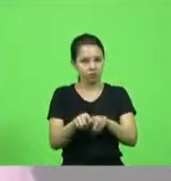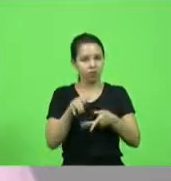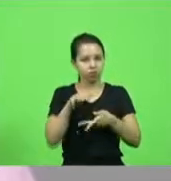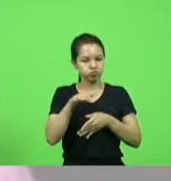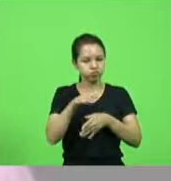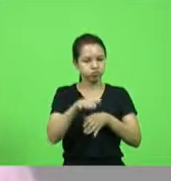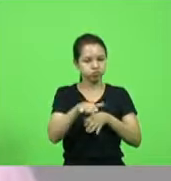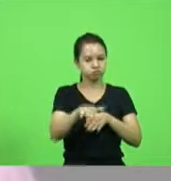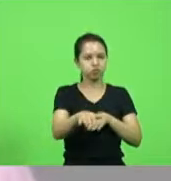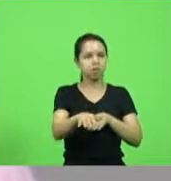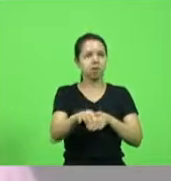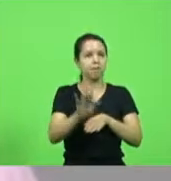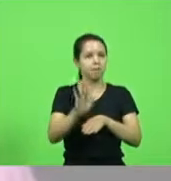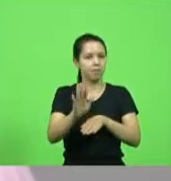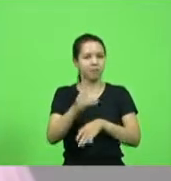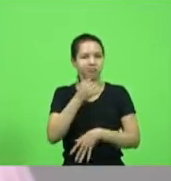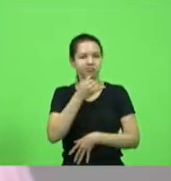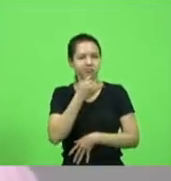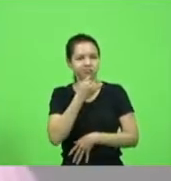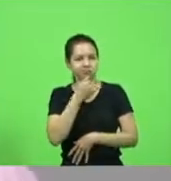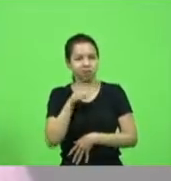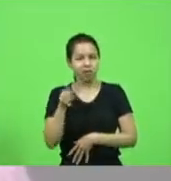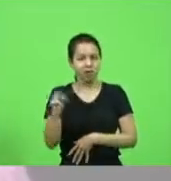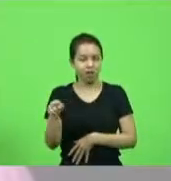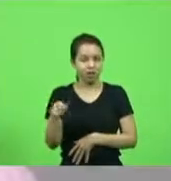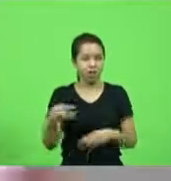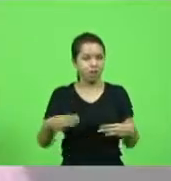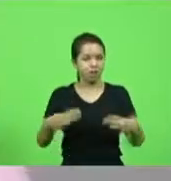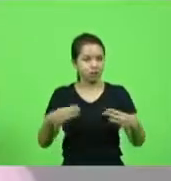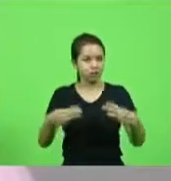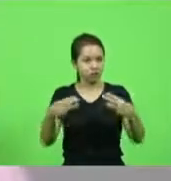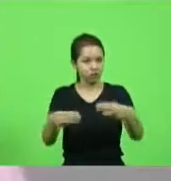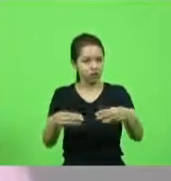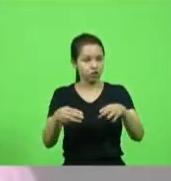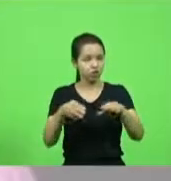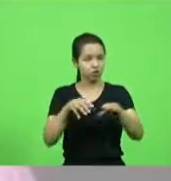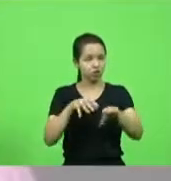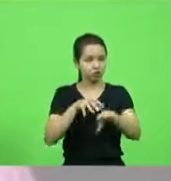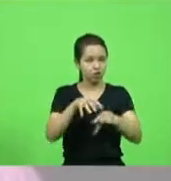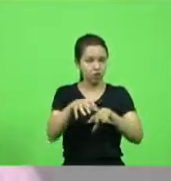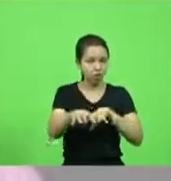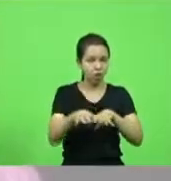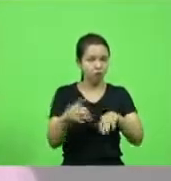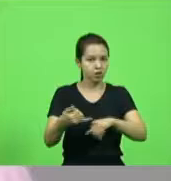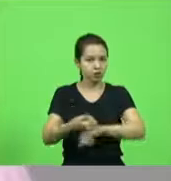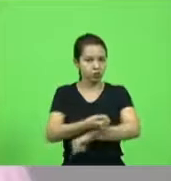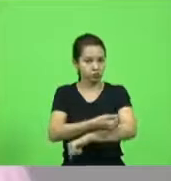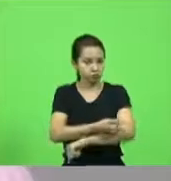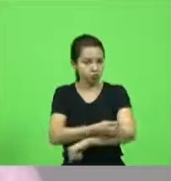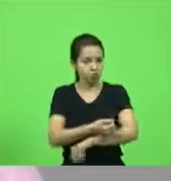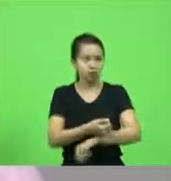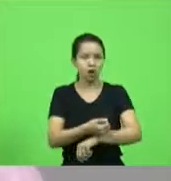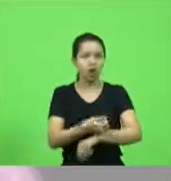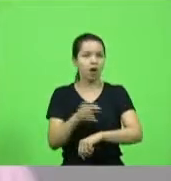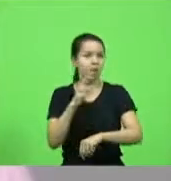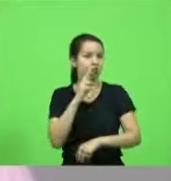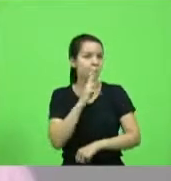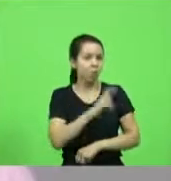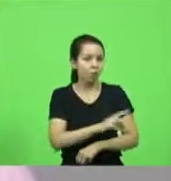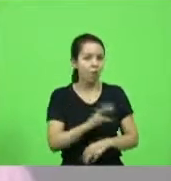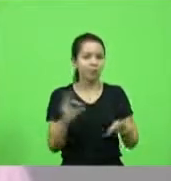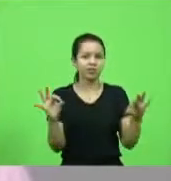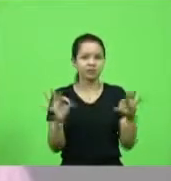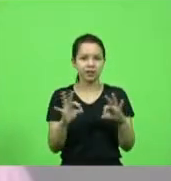nada do ministro dos transportes, que é a infraestrutura, dá uma resposta. Eu fiz